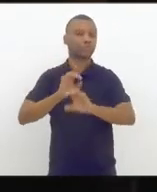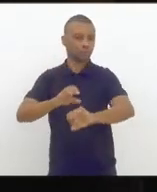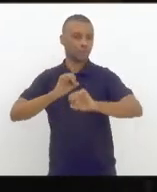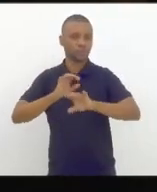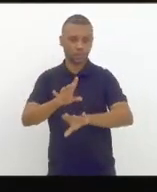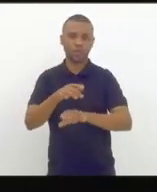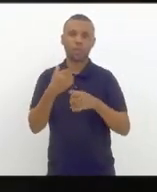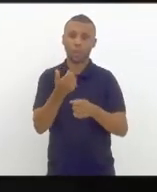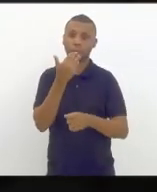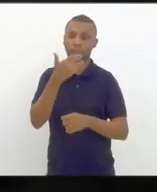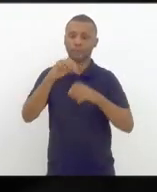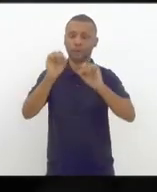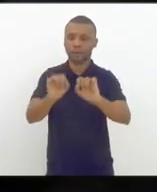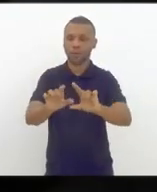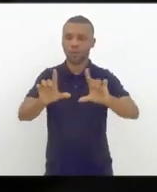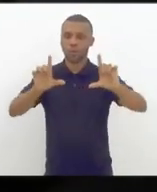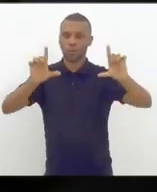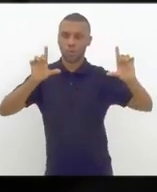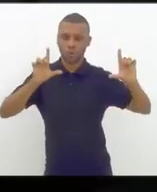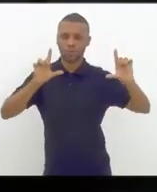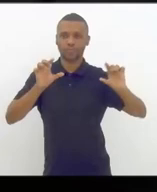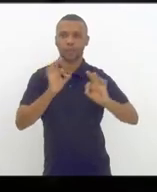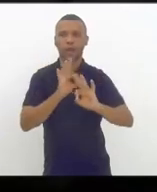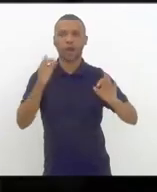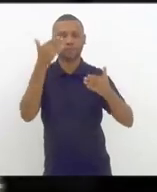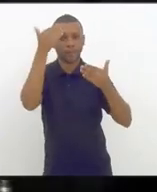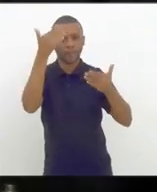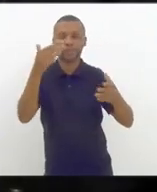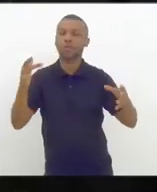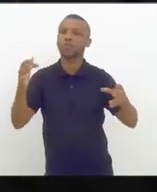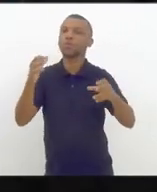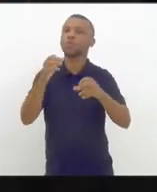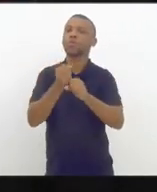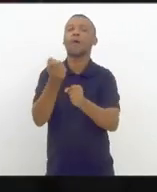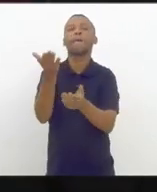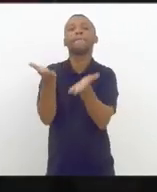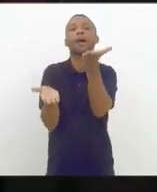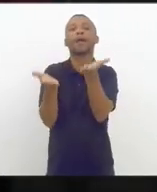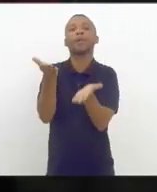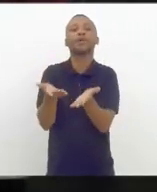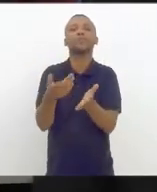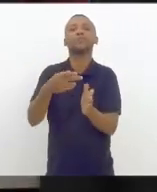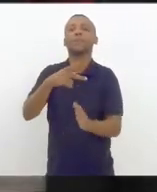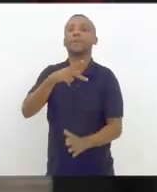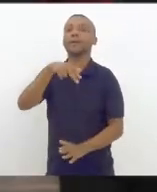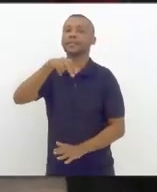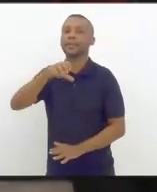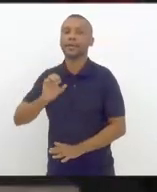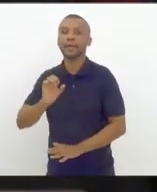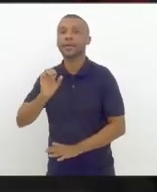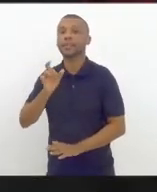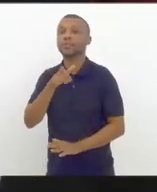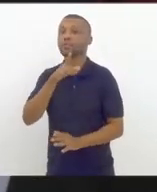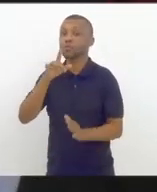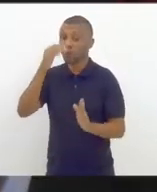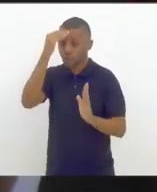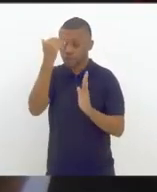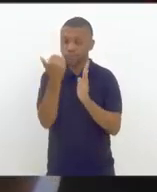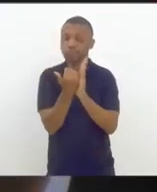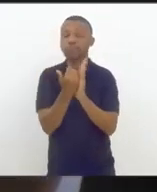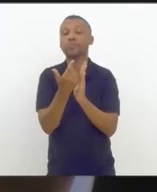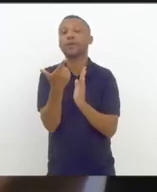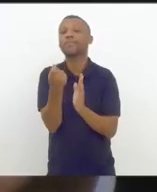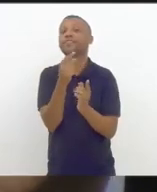mais ótimo excelente agradeço é o balanço do Plano Nacional de Educação do cumprimento das 20 metas do Plano esse